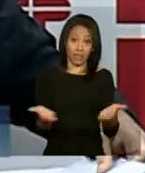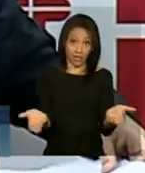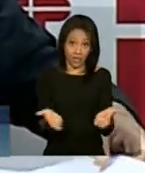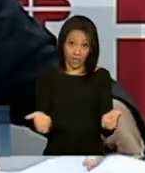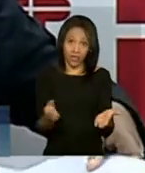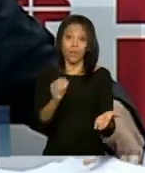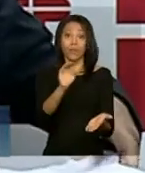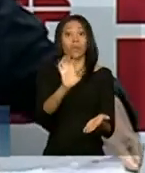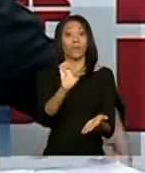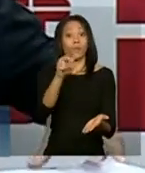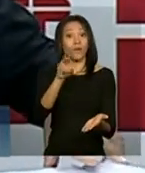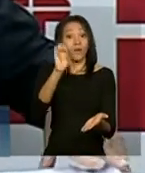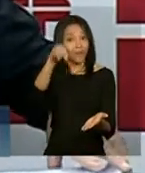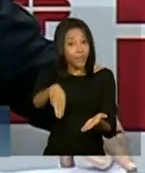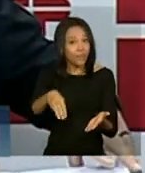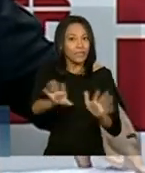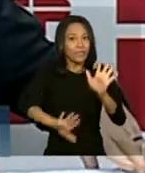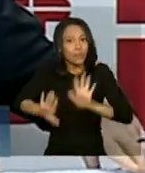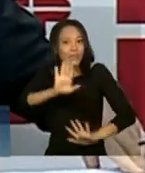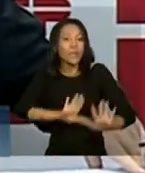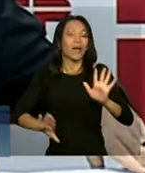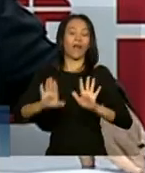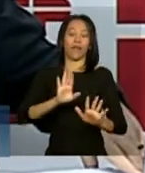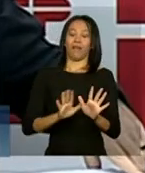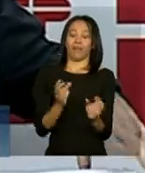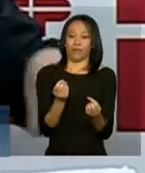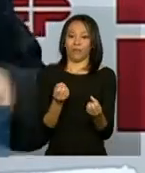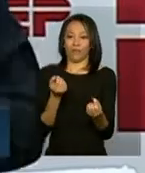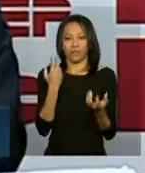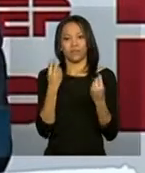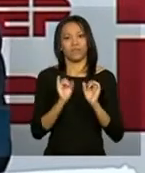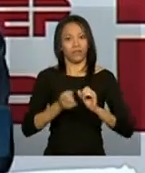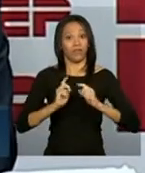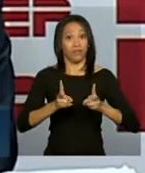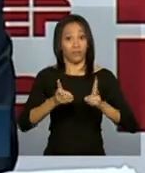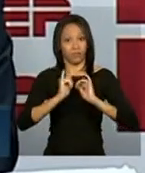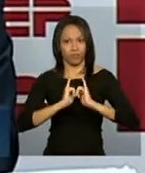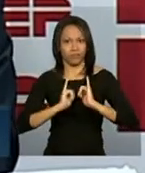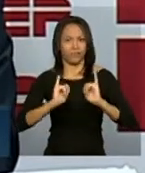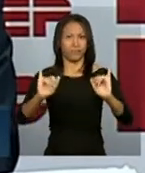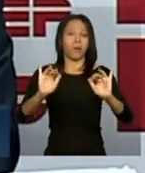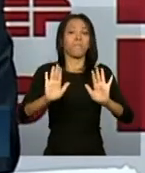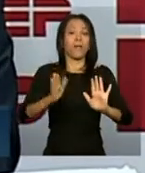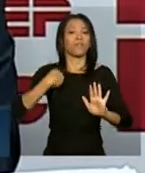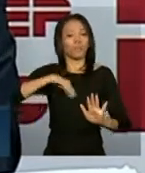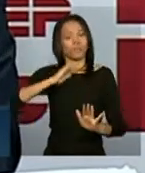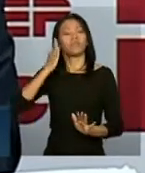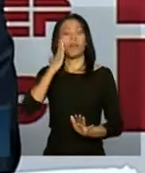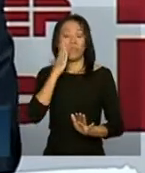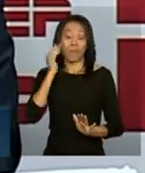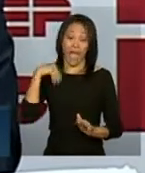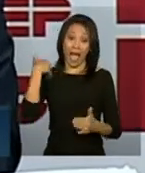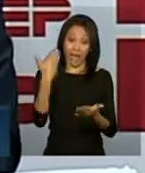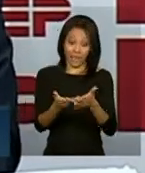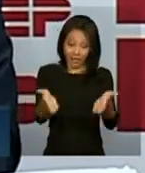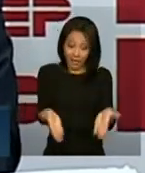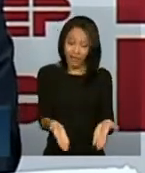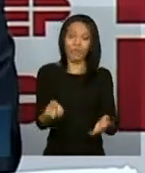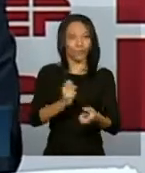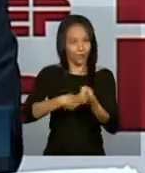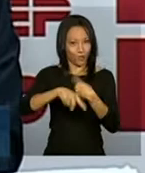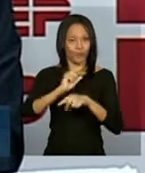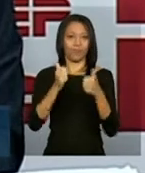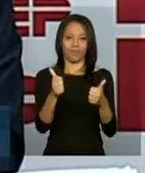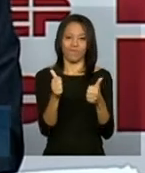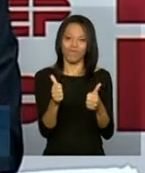Enem é sempre assim, a gente tem que ter muita prudência, muita cautela, e nós também a temos. Mas a gente reconhece que até aqui foi um grande êxito.